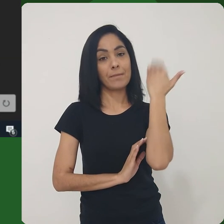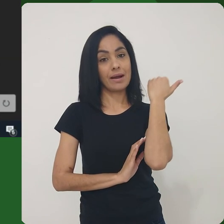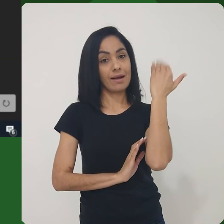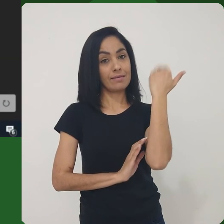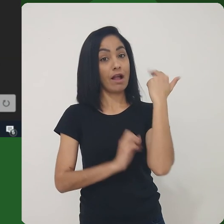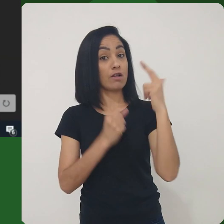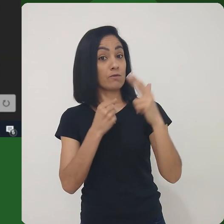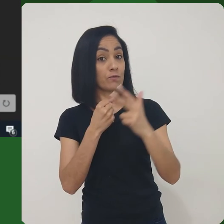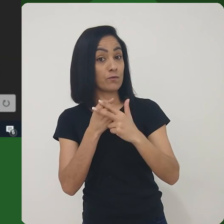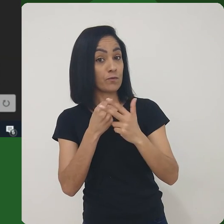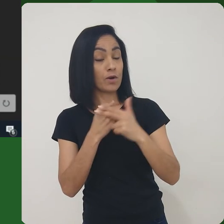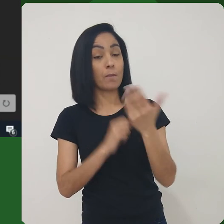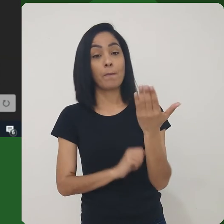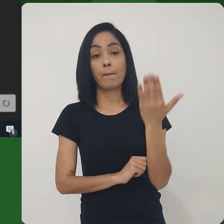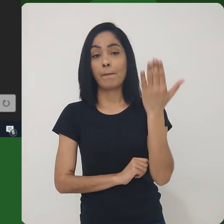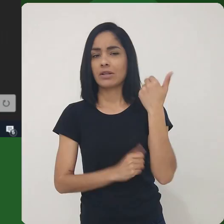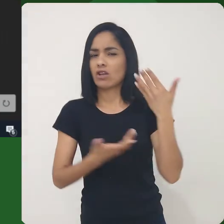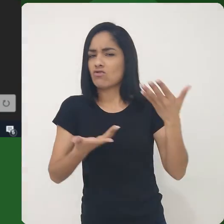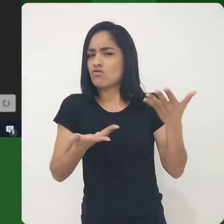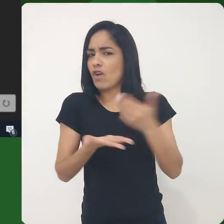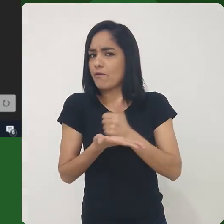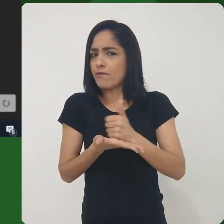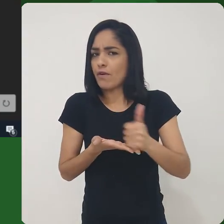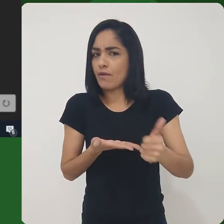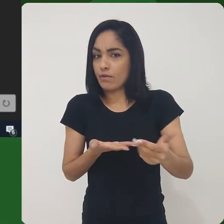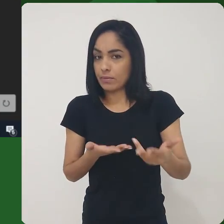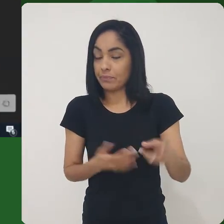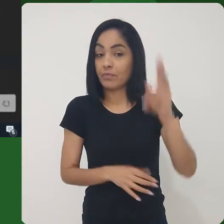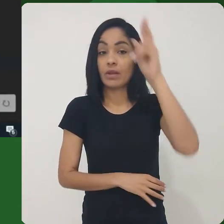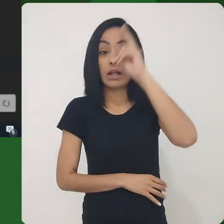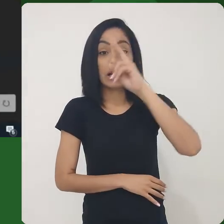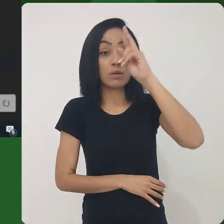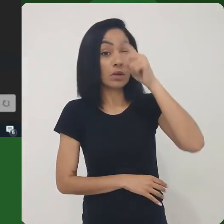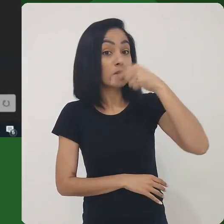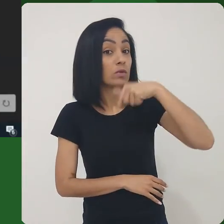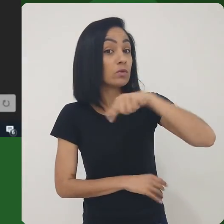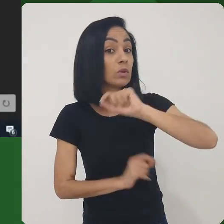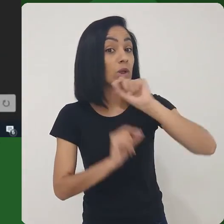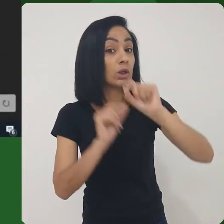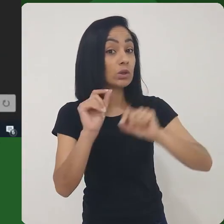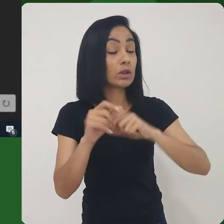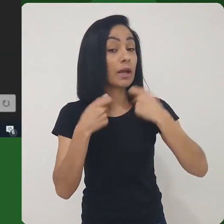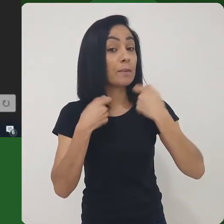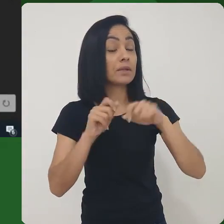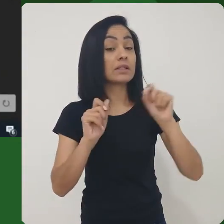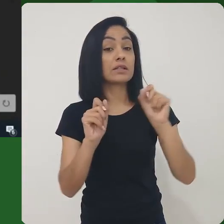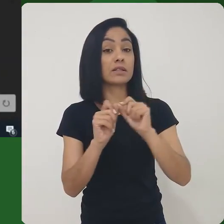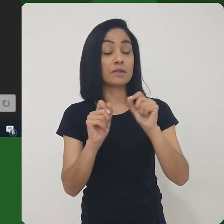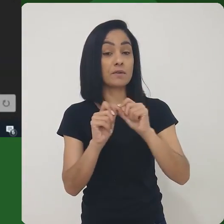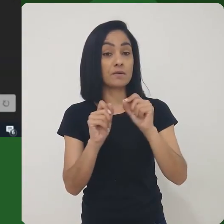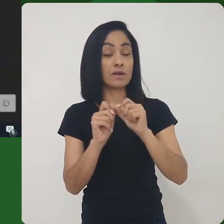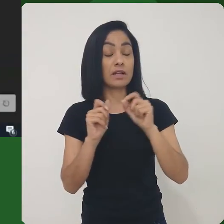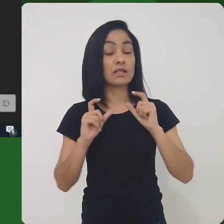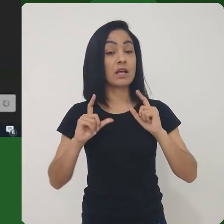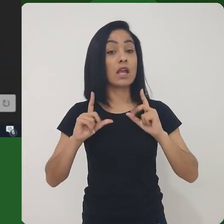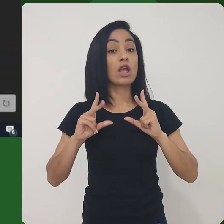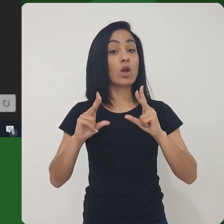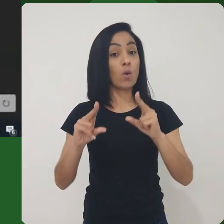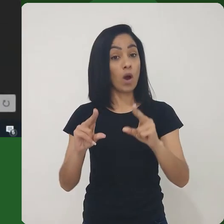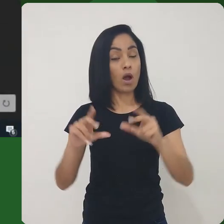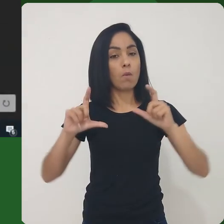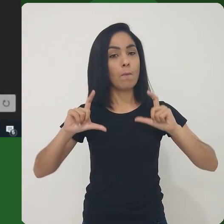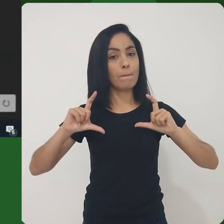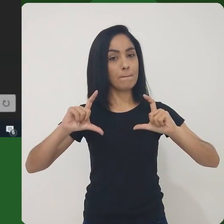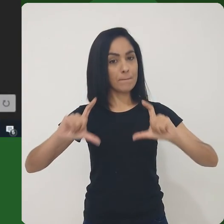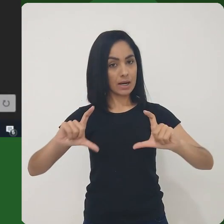no passado, né? Algo que já aconteceu. Ok? Lembrando aqui que vocês, então, devem fazer, né? Ó,